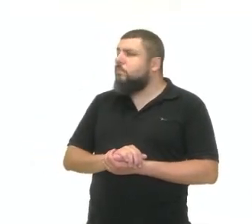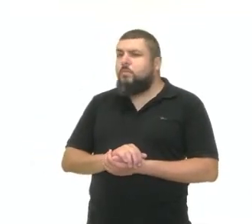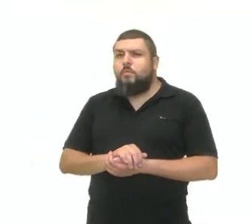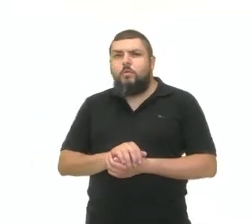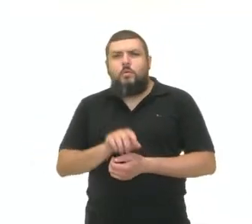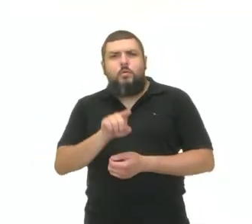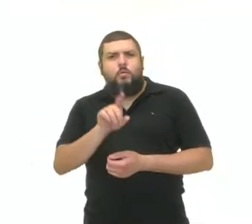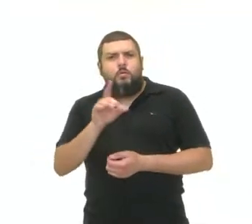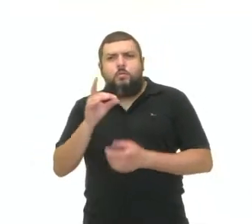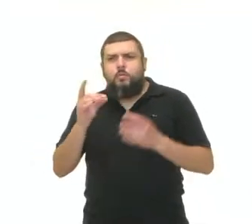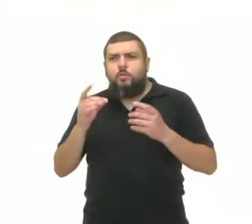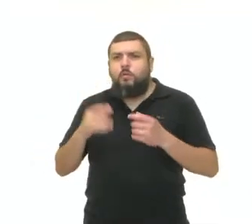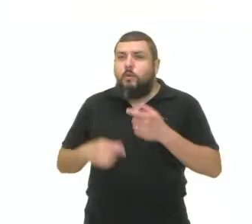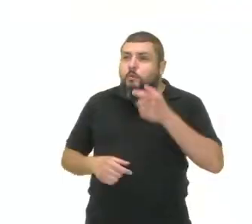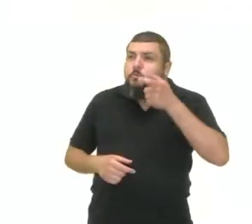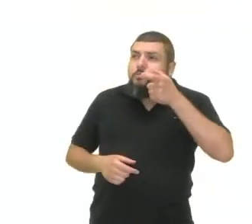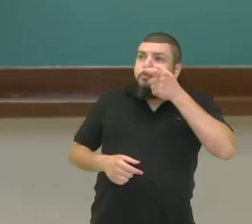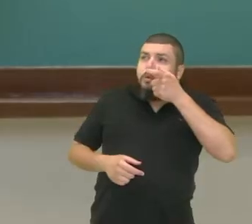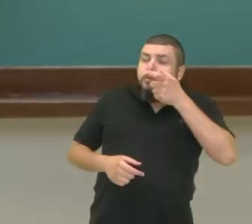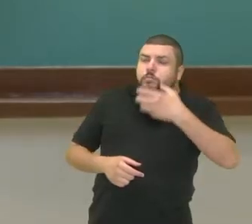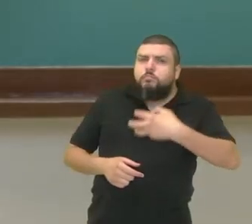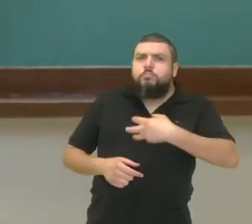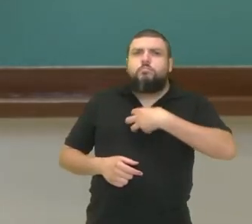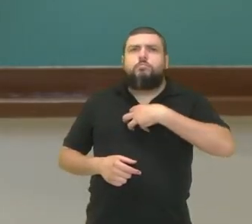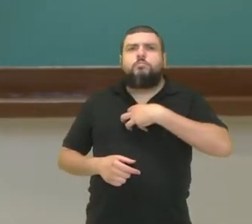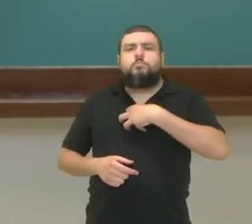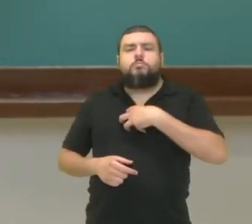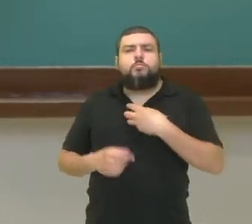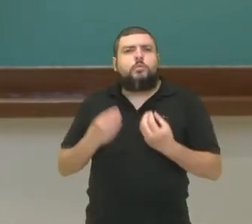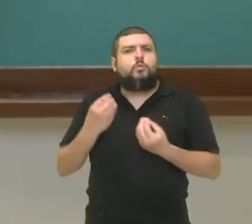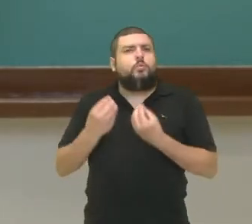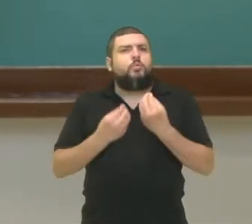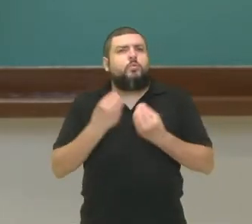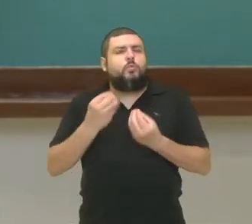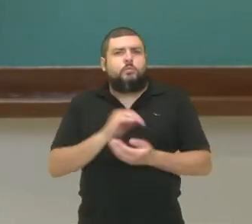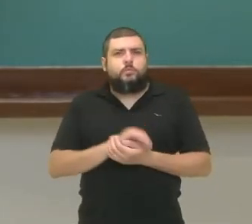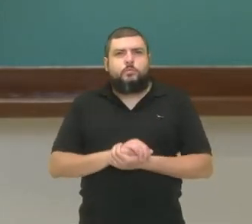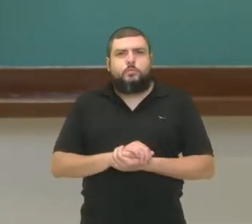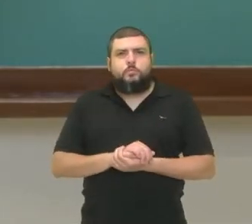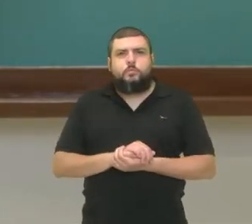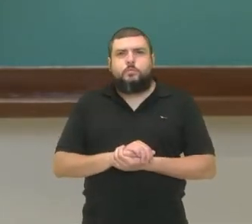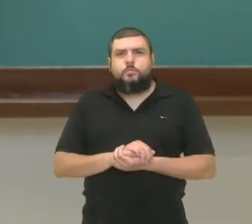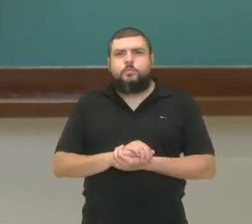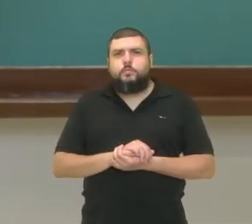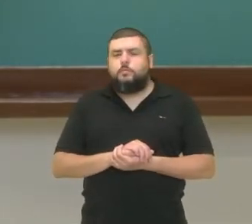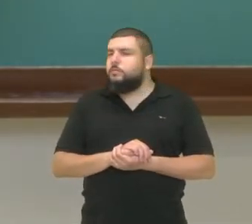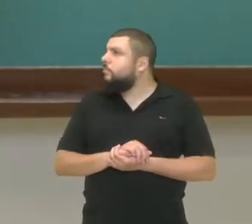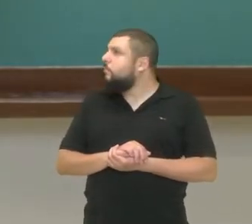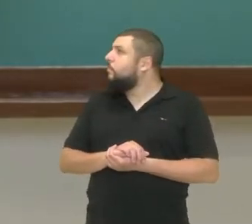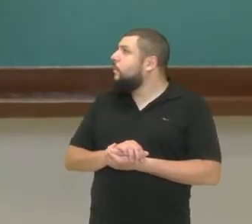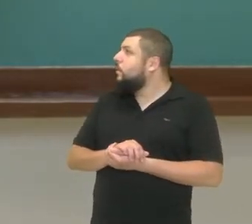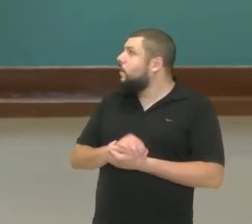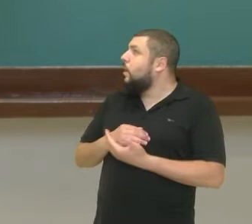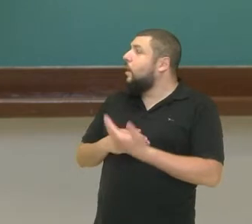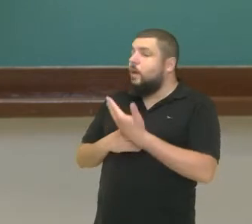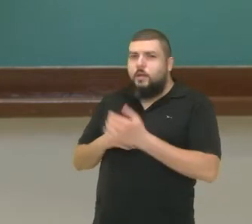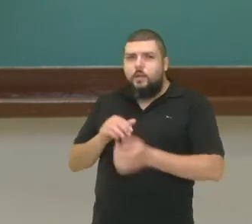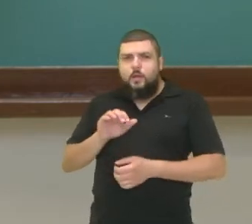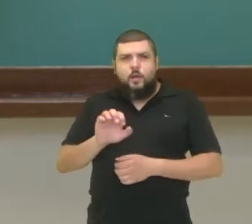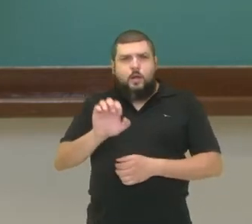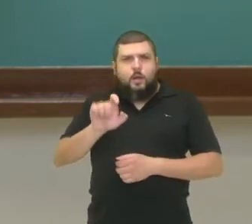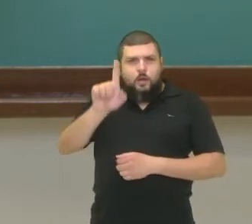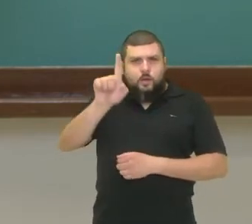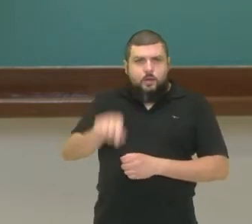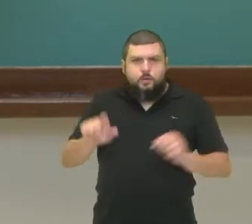que ela lhe passa? Se a gente analisar bem essa imagem, ela retrata em close a imagem de